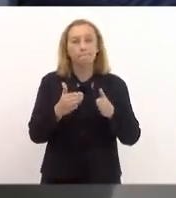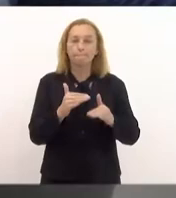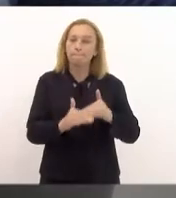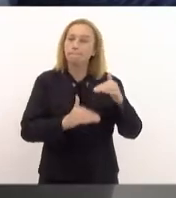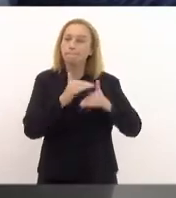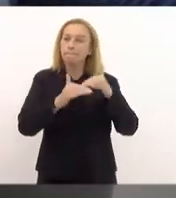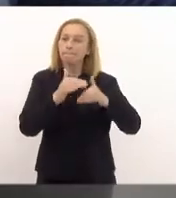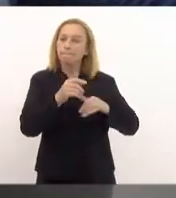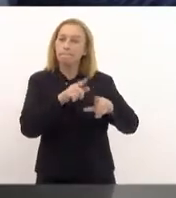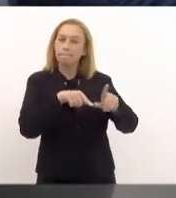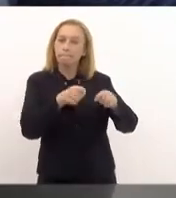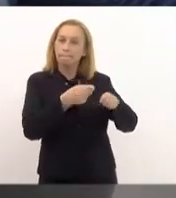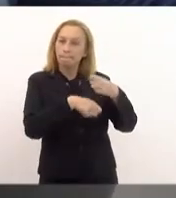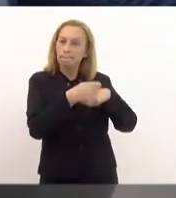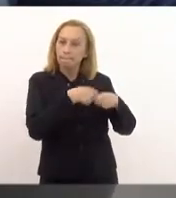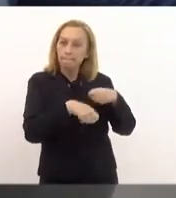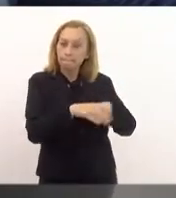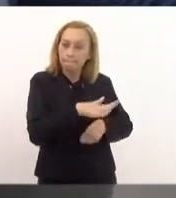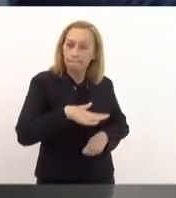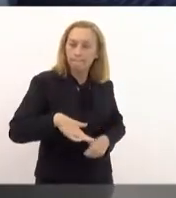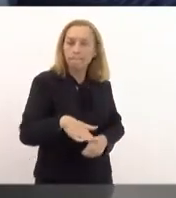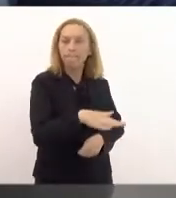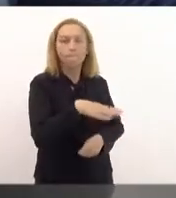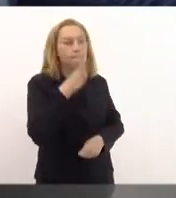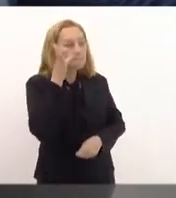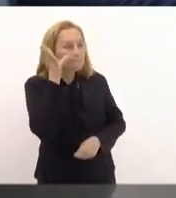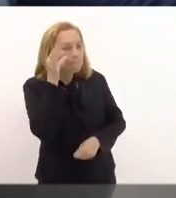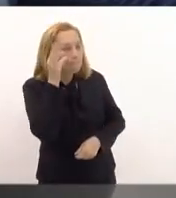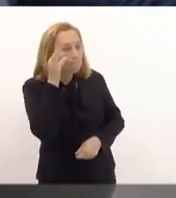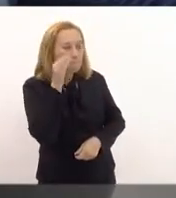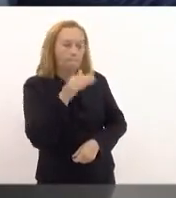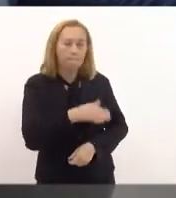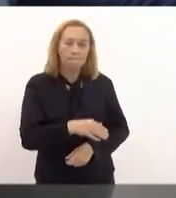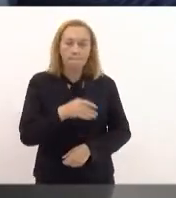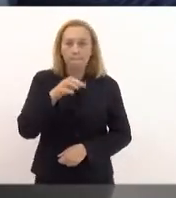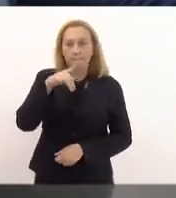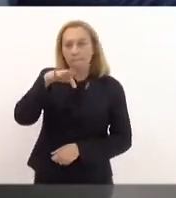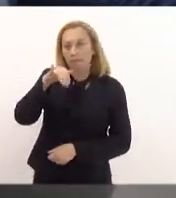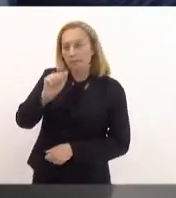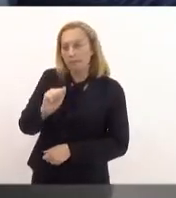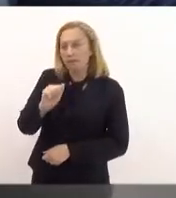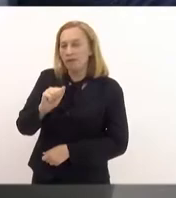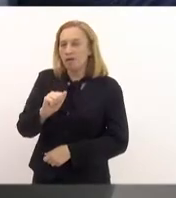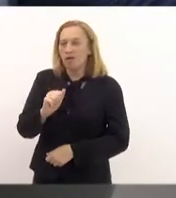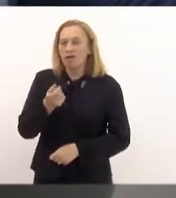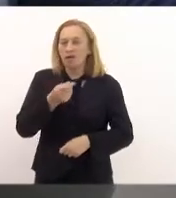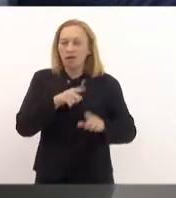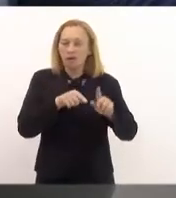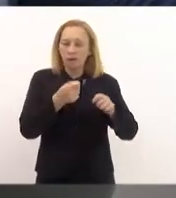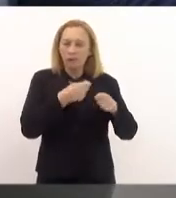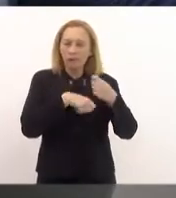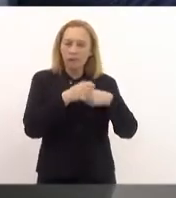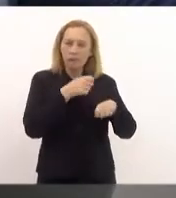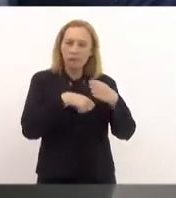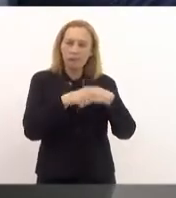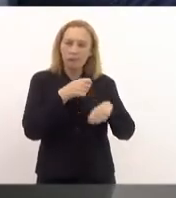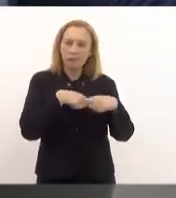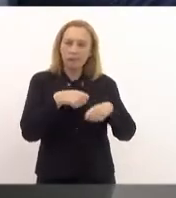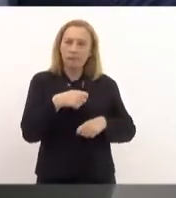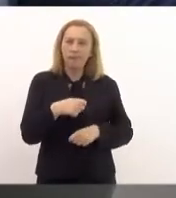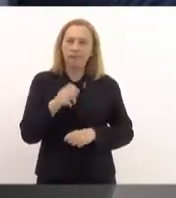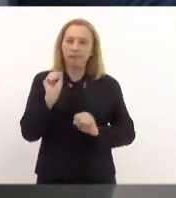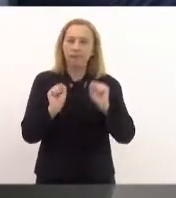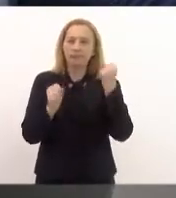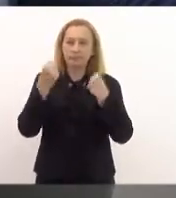desenvolvimento econômico, para essas zonas de interesse metropolitano, de interesse econômico. São os distritos